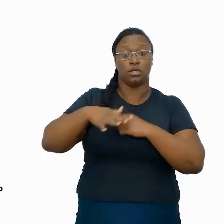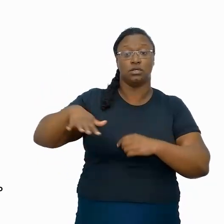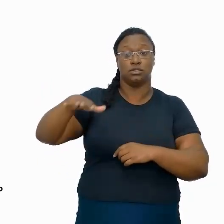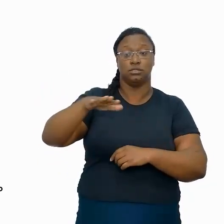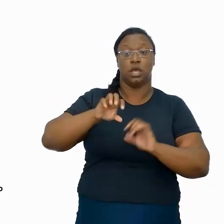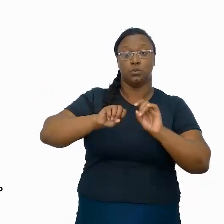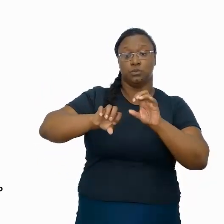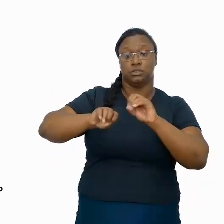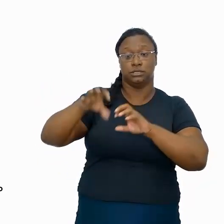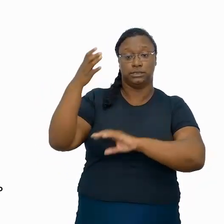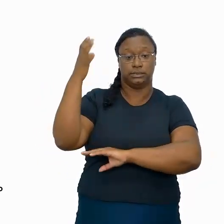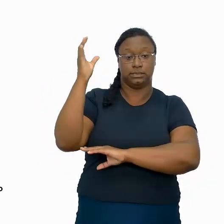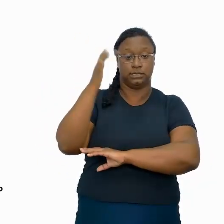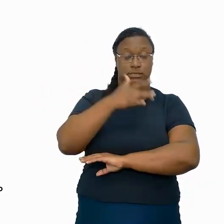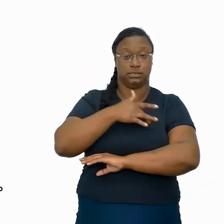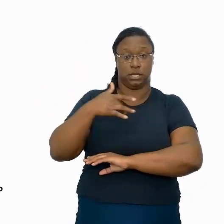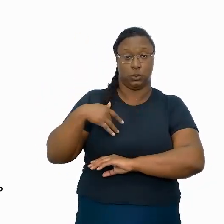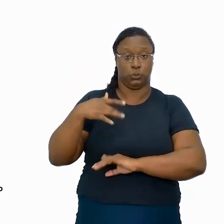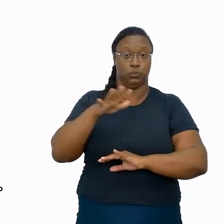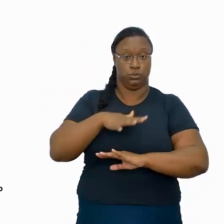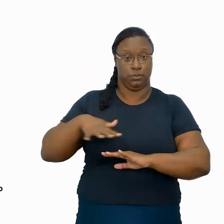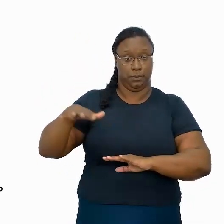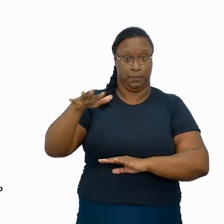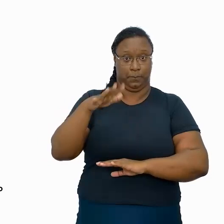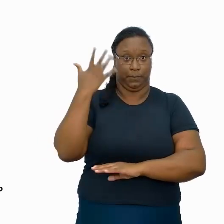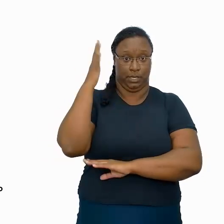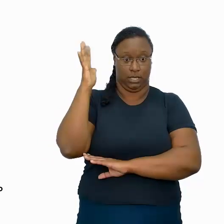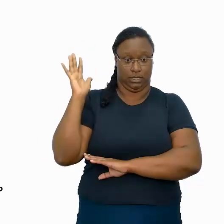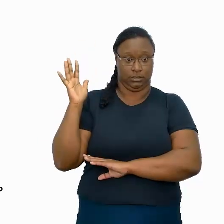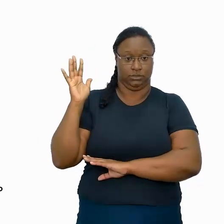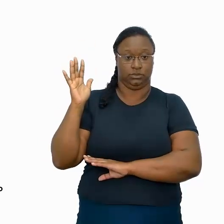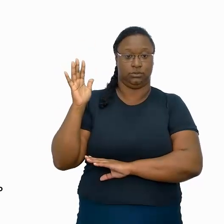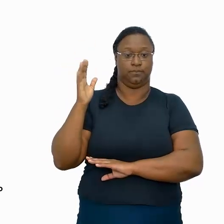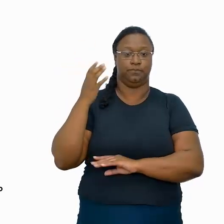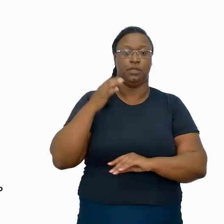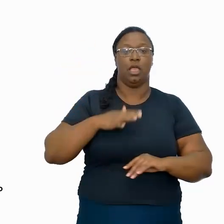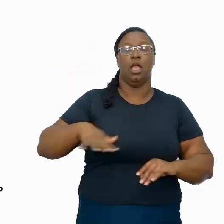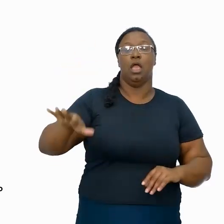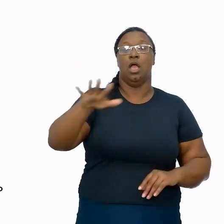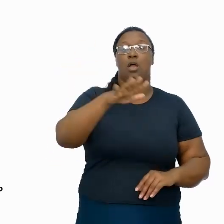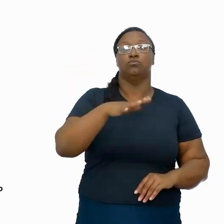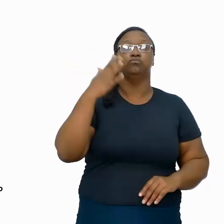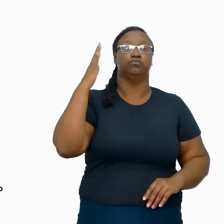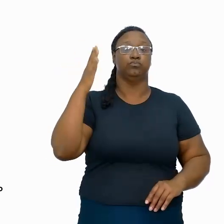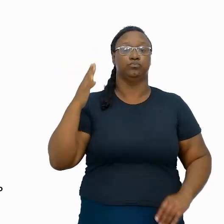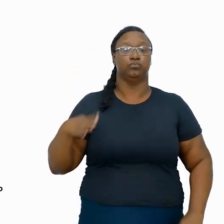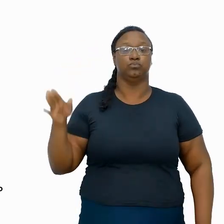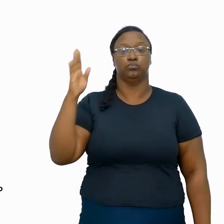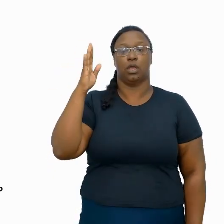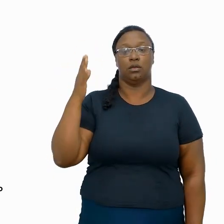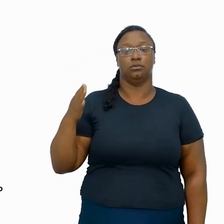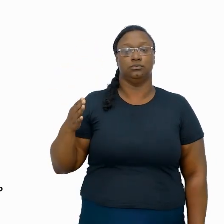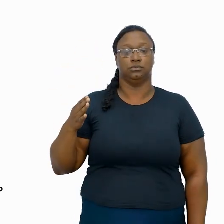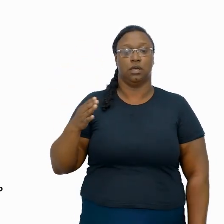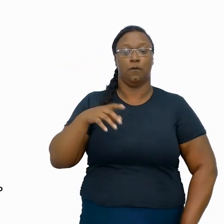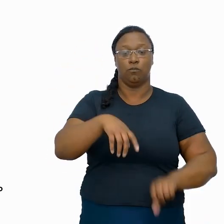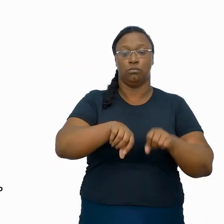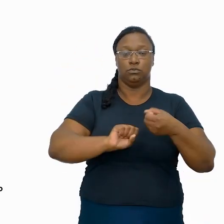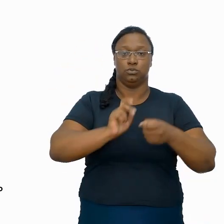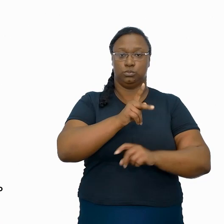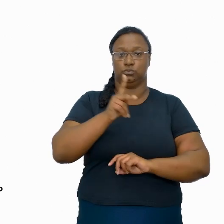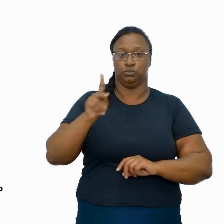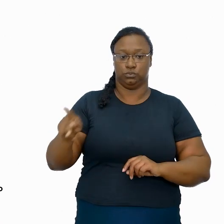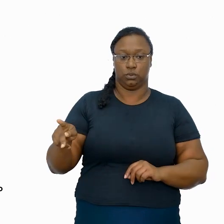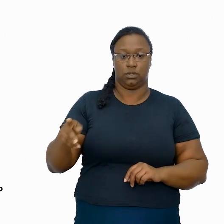do Ambiente. Tem lá o Congresso Nacional de Ensino de Ciências e Formação de Professores.